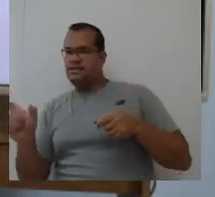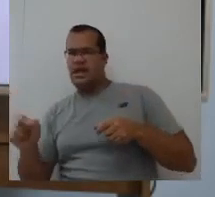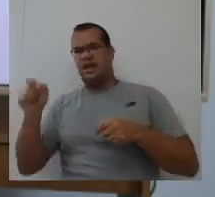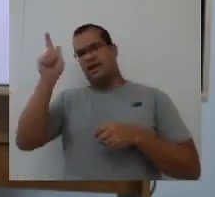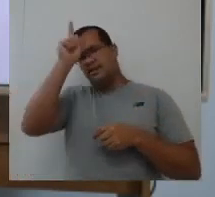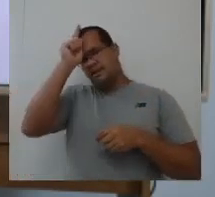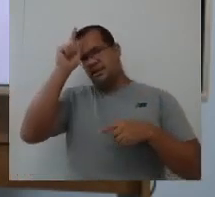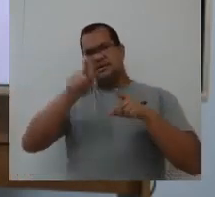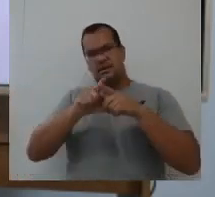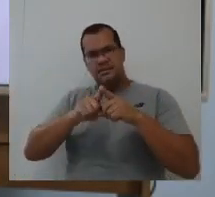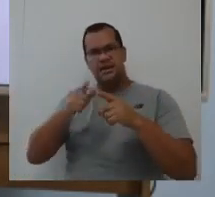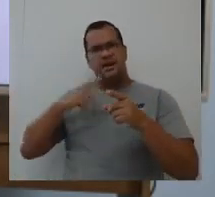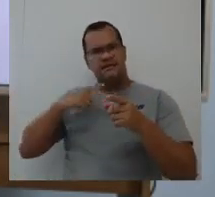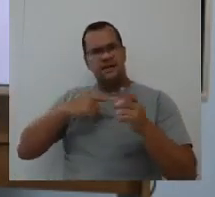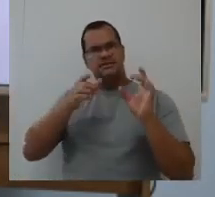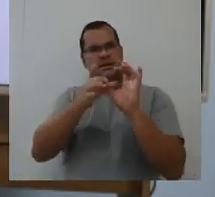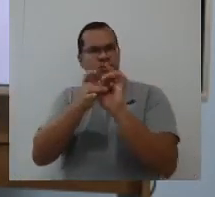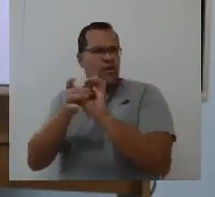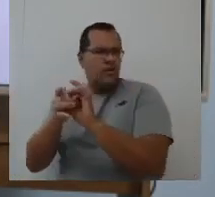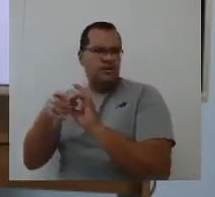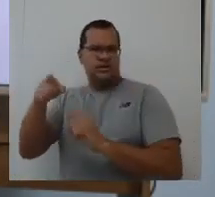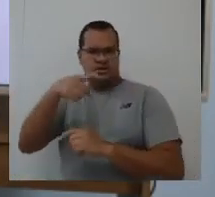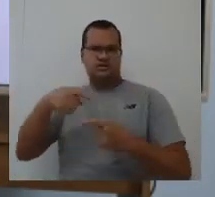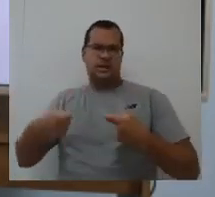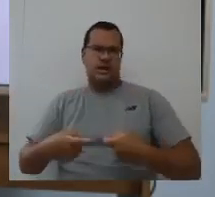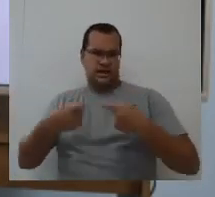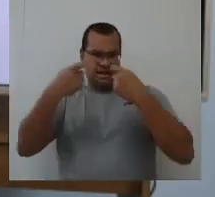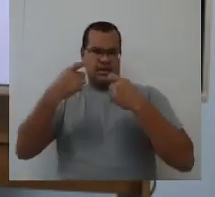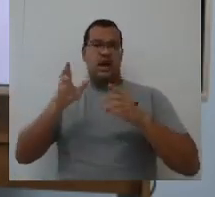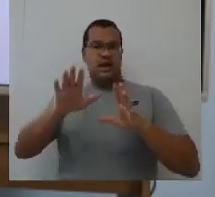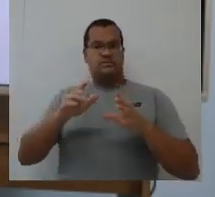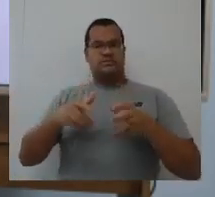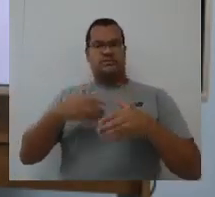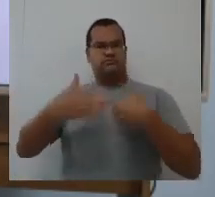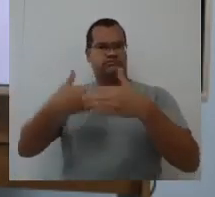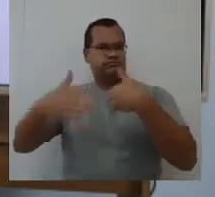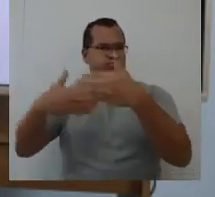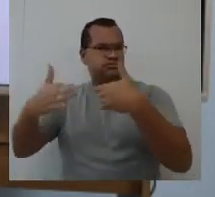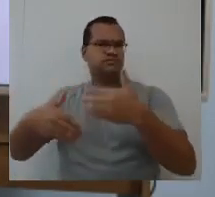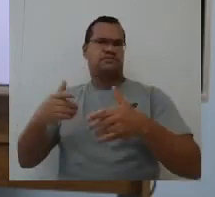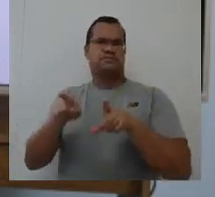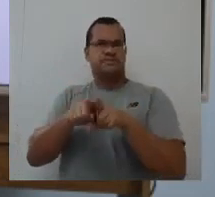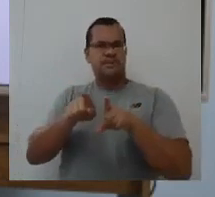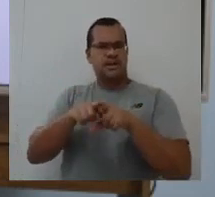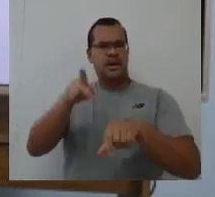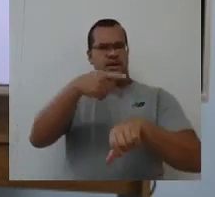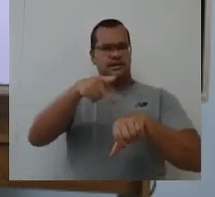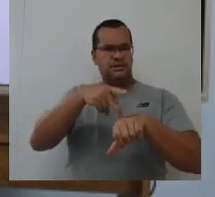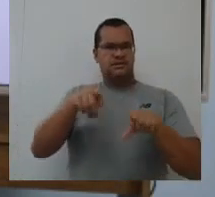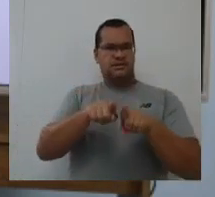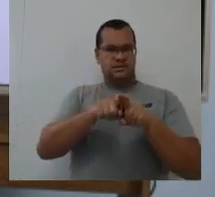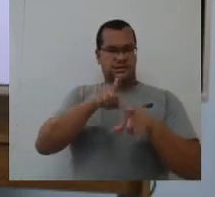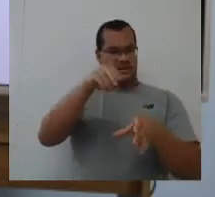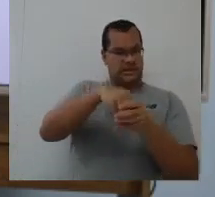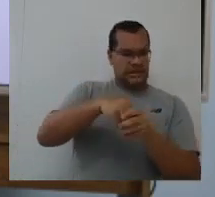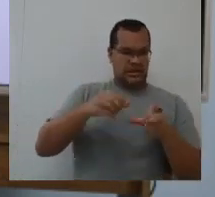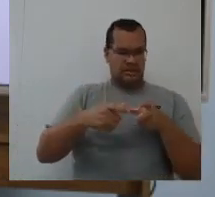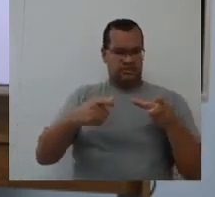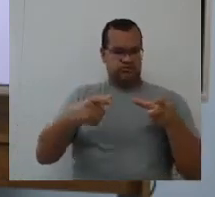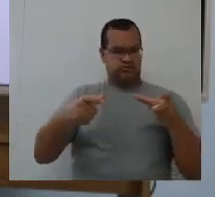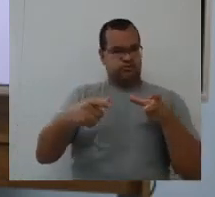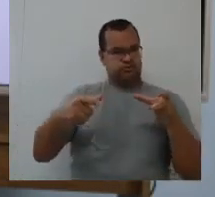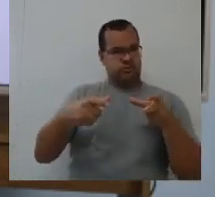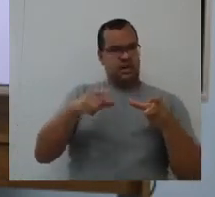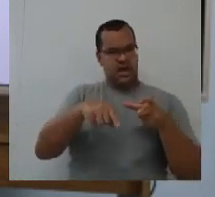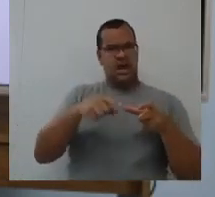que vão se compondo ao cenário da guerra. Na corrida por expansão territorial, as nações buscavam ampliar suas fronteiras internas. Com